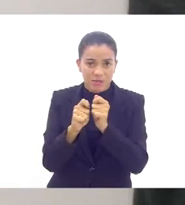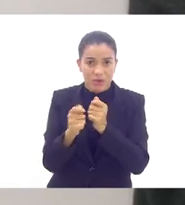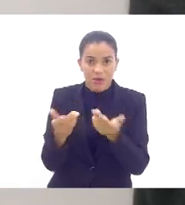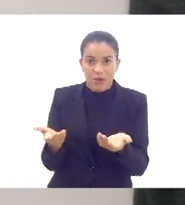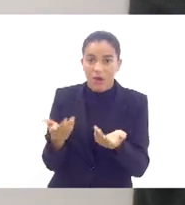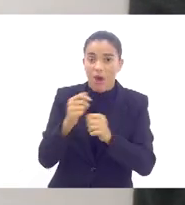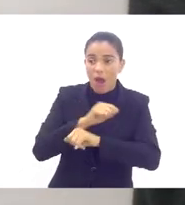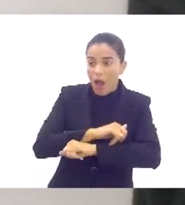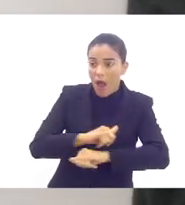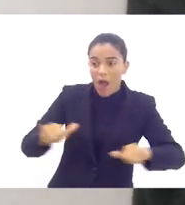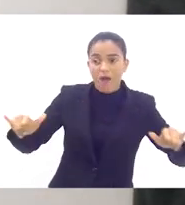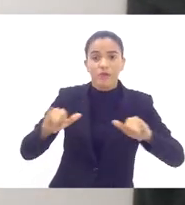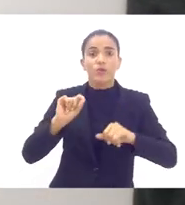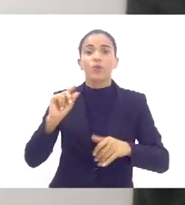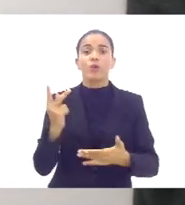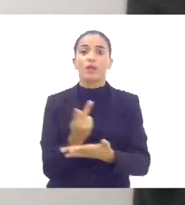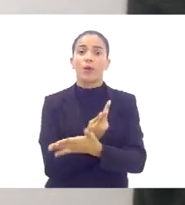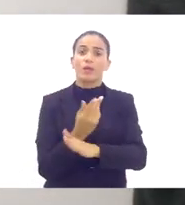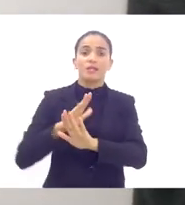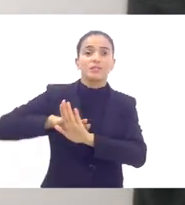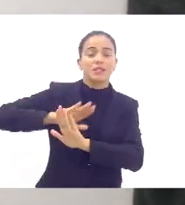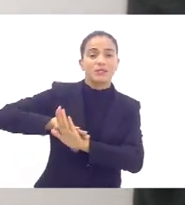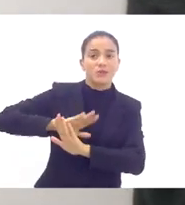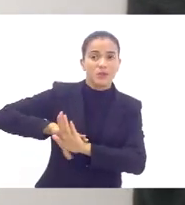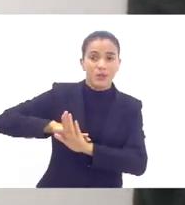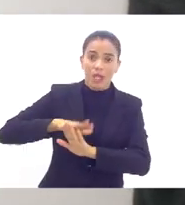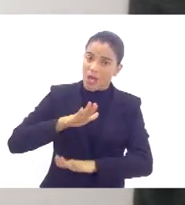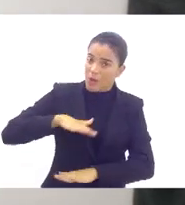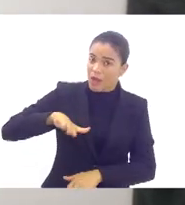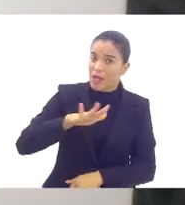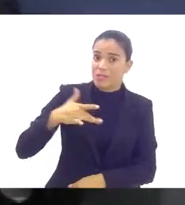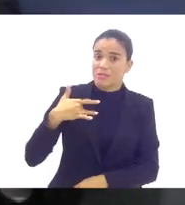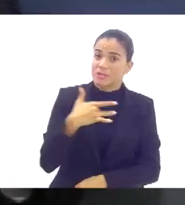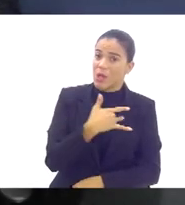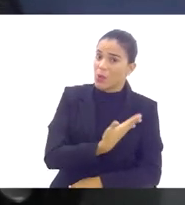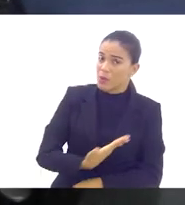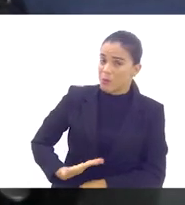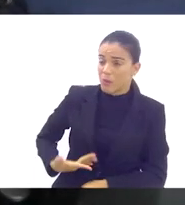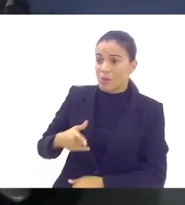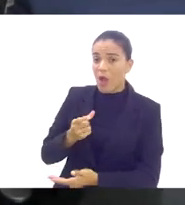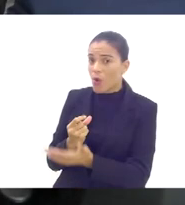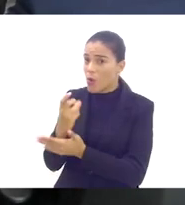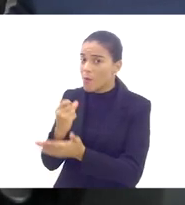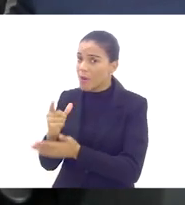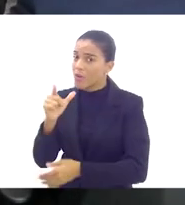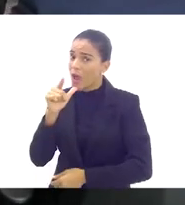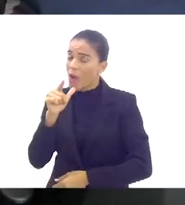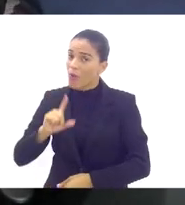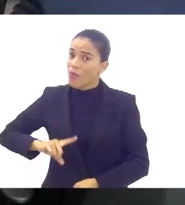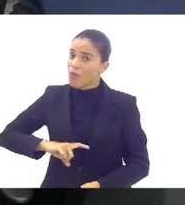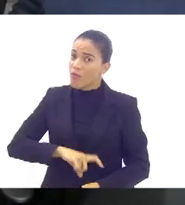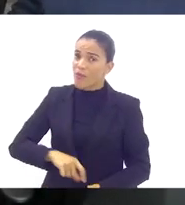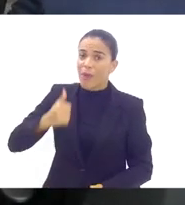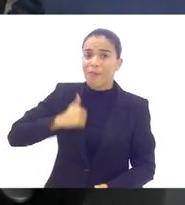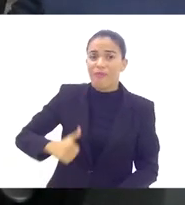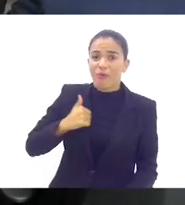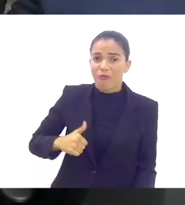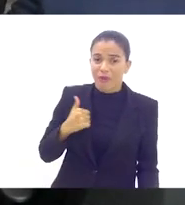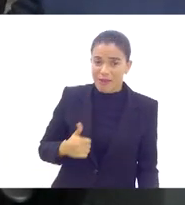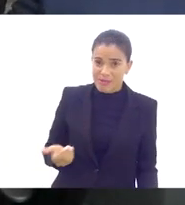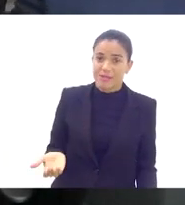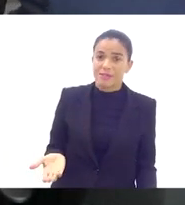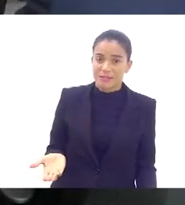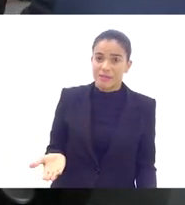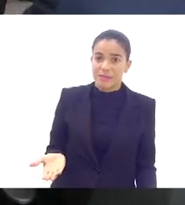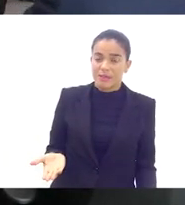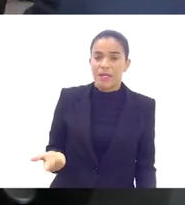à sociedade do que está acontecendo. Isso é um caso de saúde pública. Eles estão consumindo água com coliformes fecais. Então, às vezes,